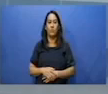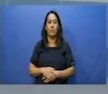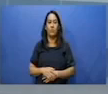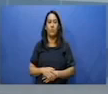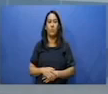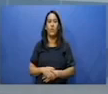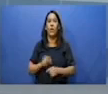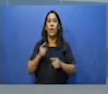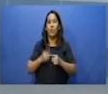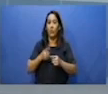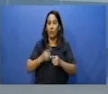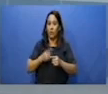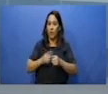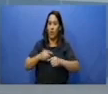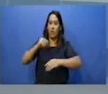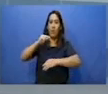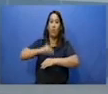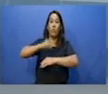pode